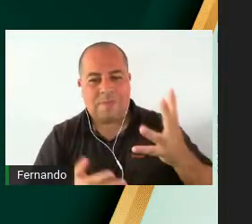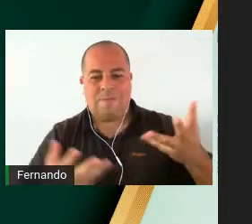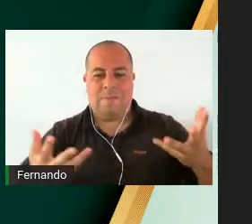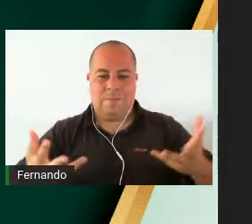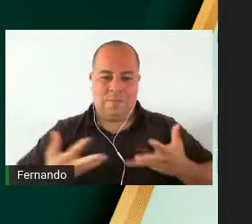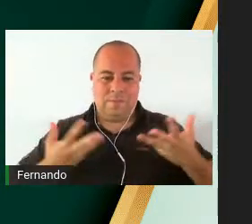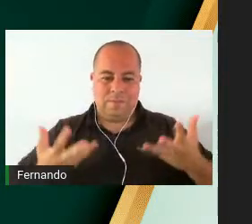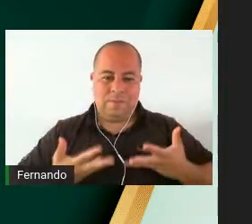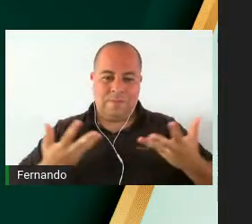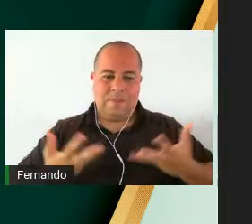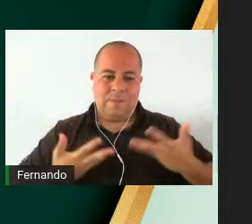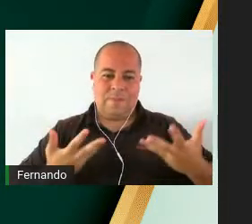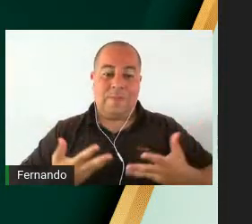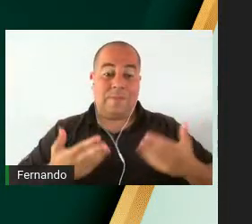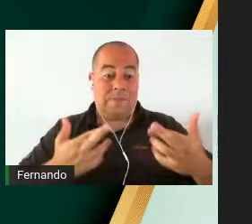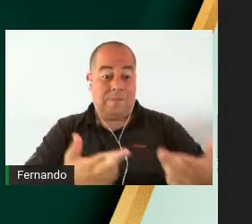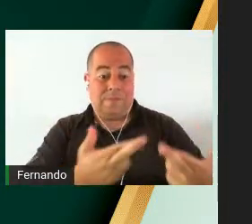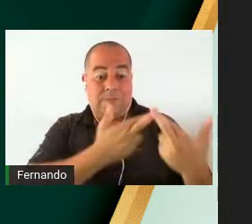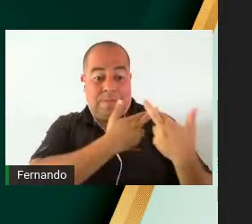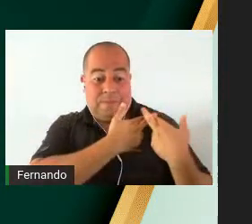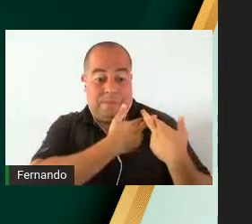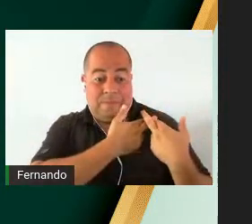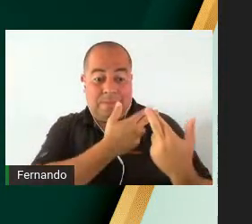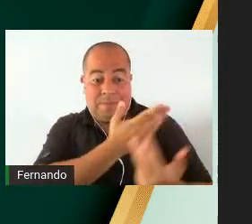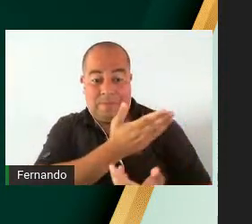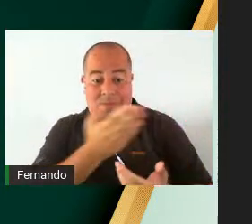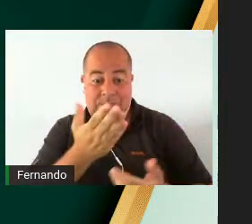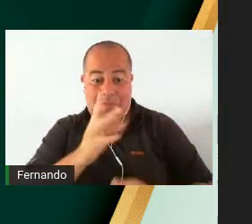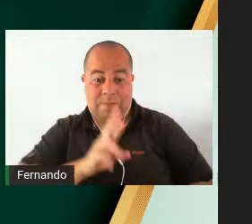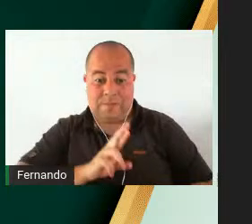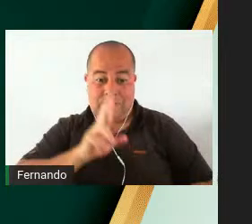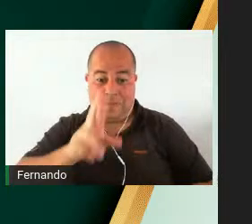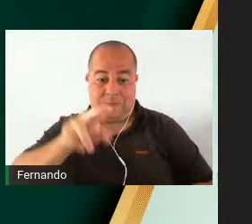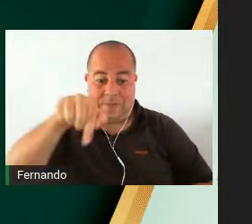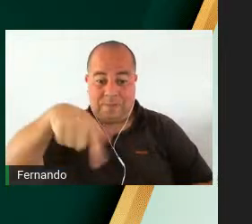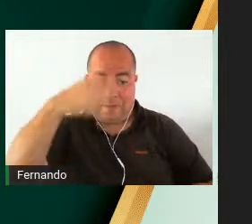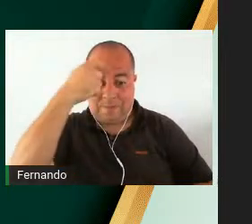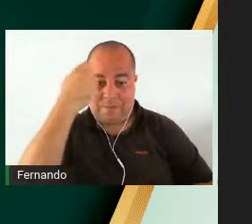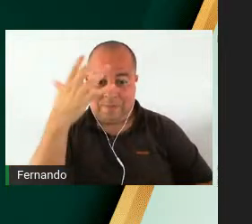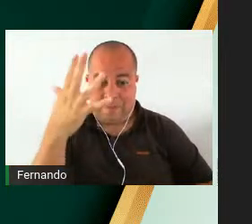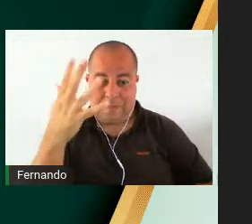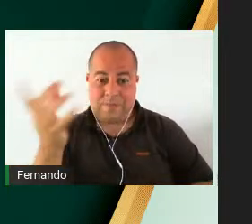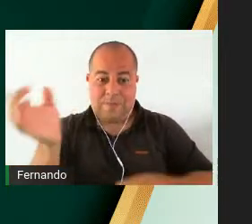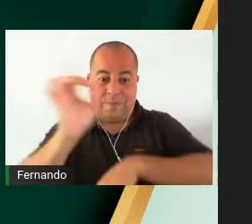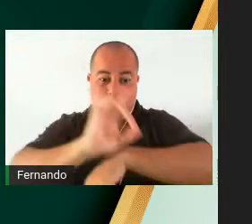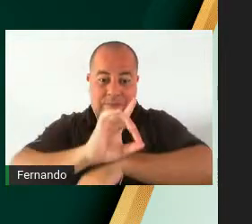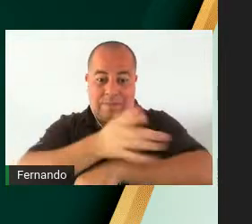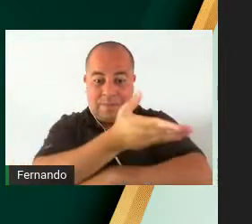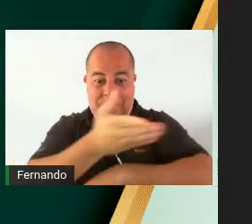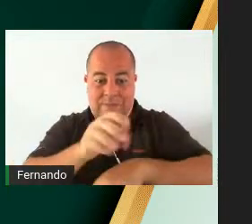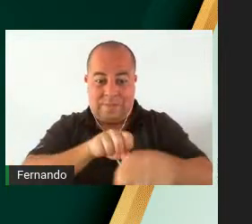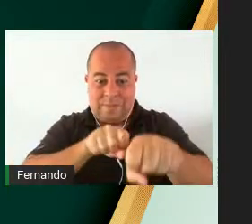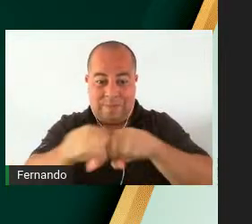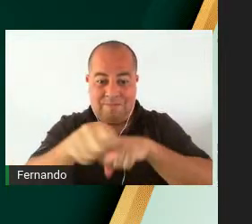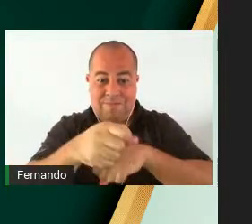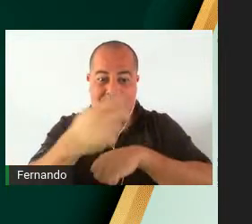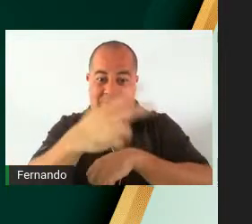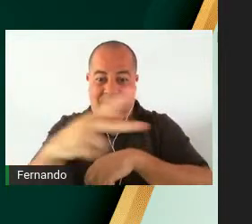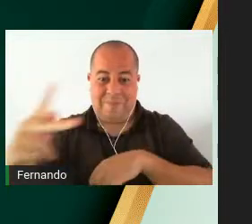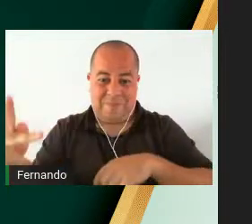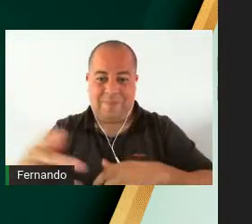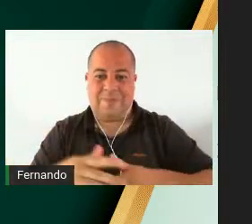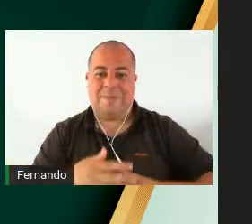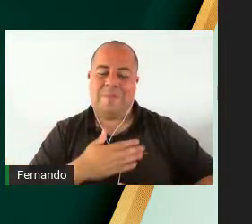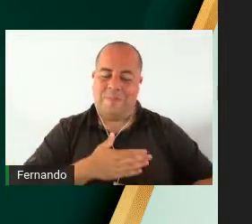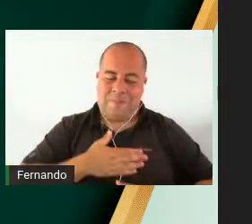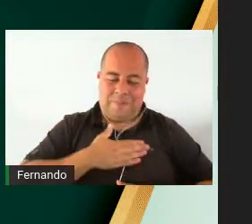e muita responsabilidade representar a Unipampa hoje, no dia da formatura de vocês.